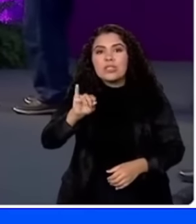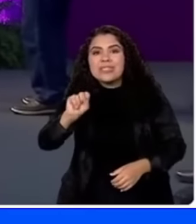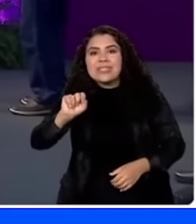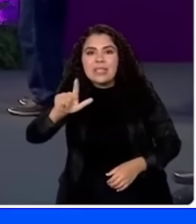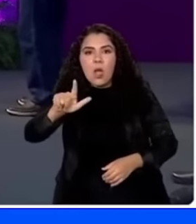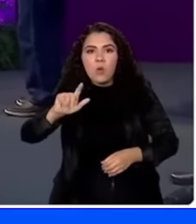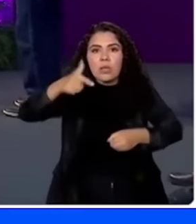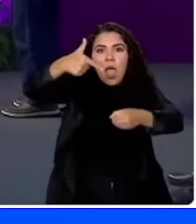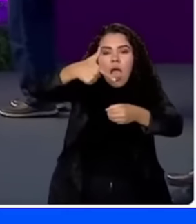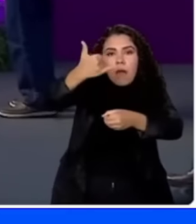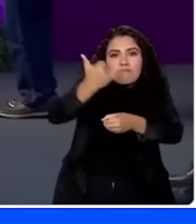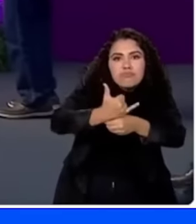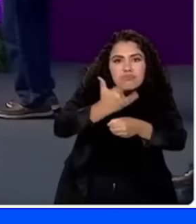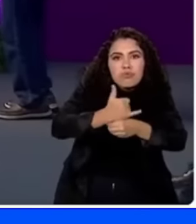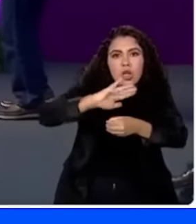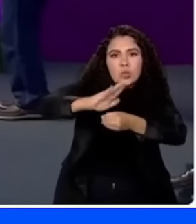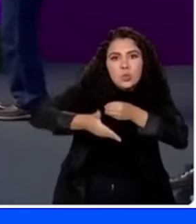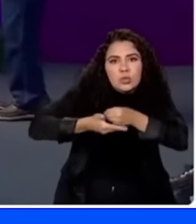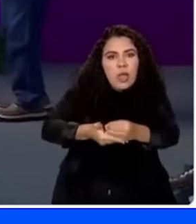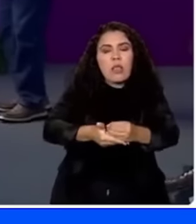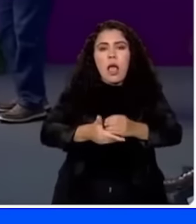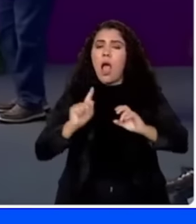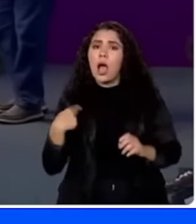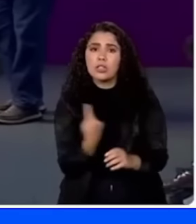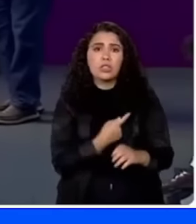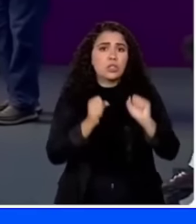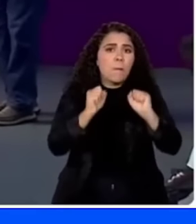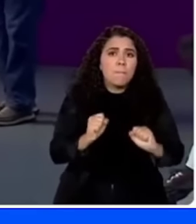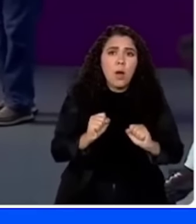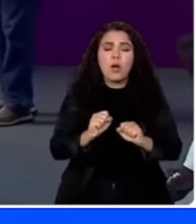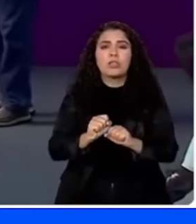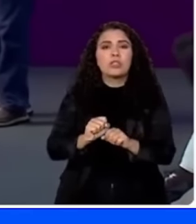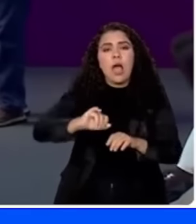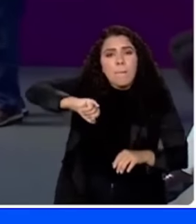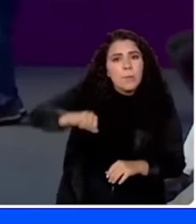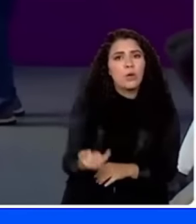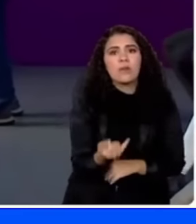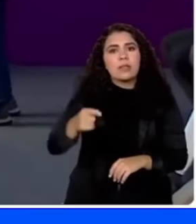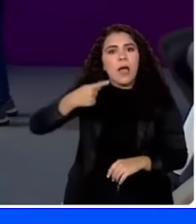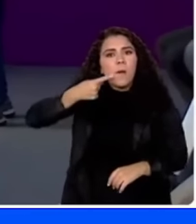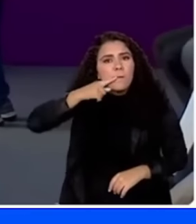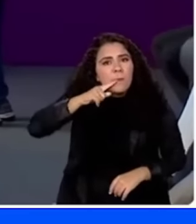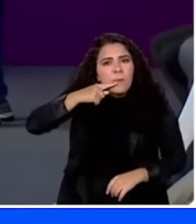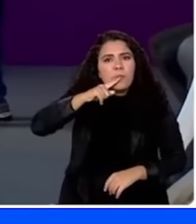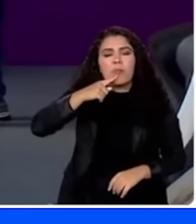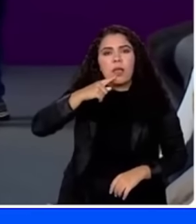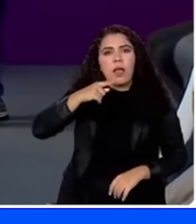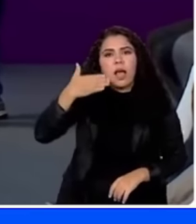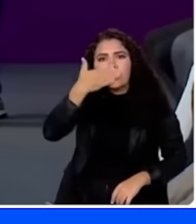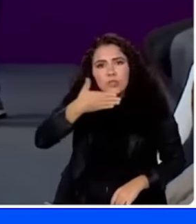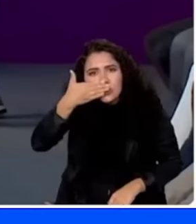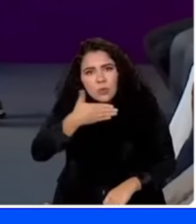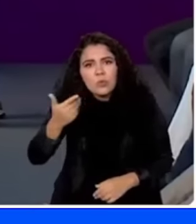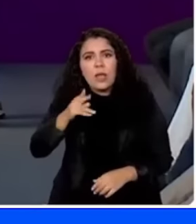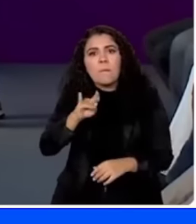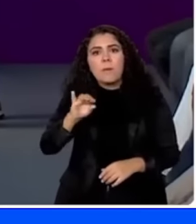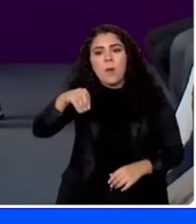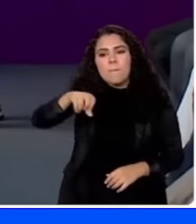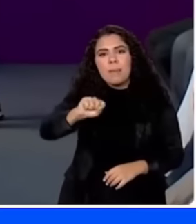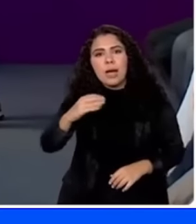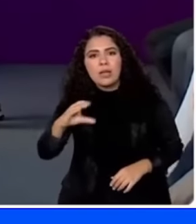pode produzir da mamona, a gente pode produzir da cana do pião manso, a gente pode produzir